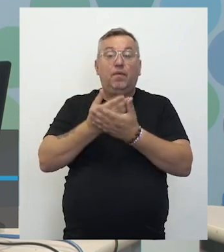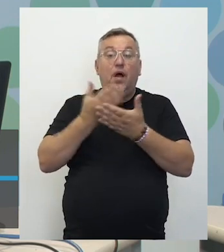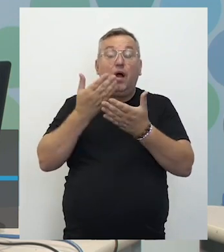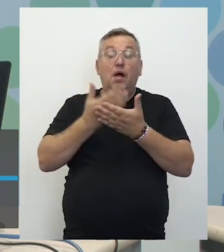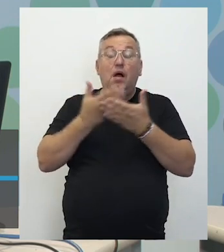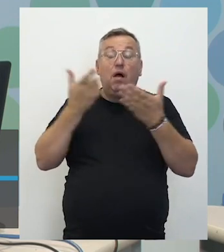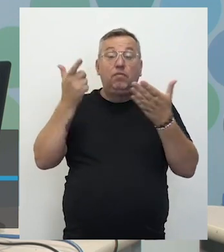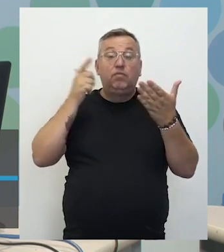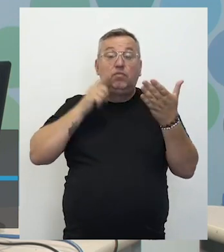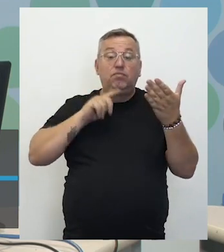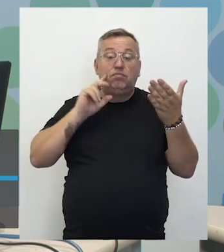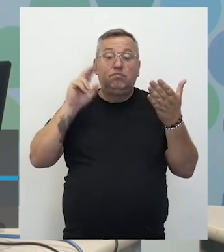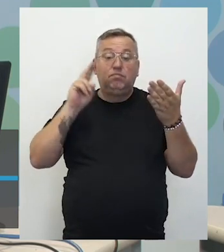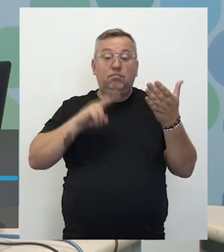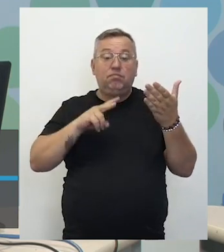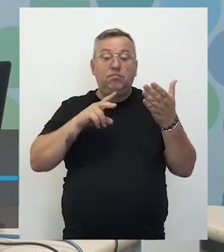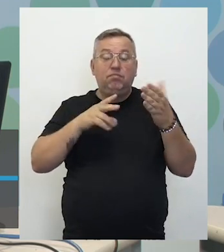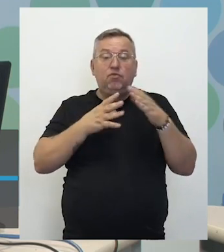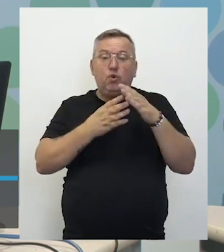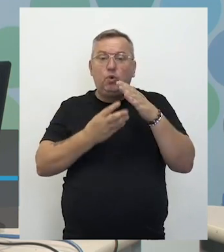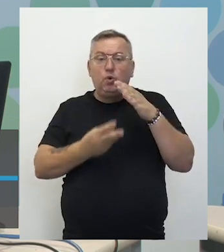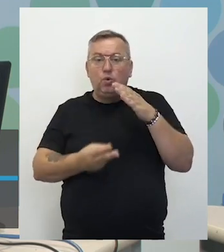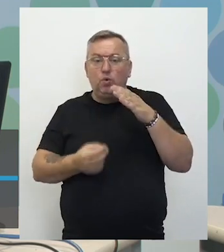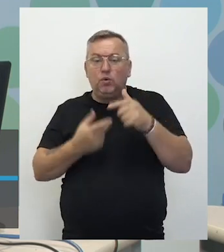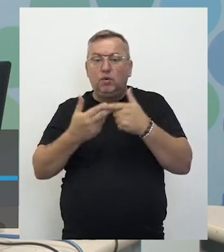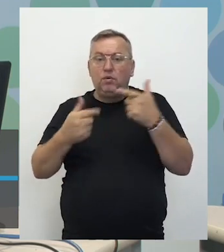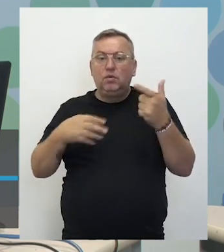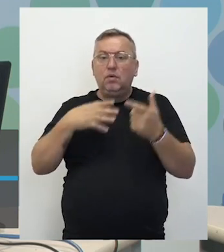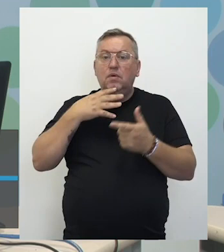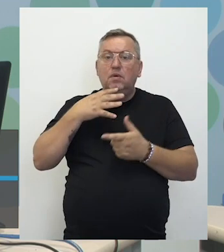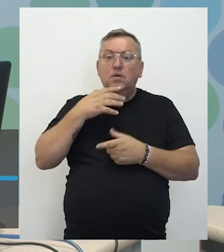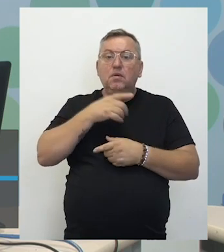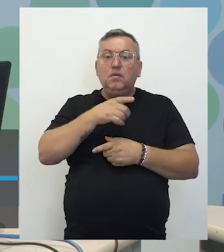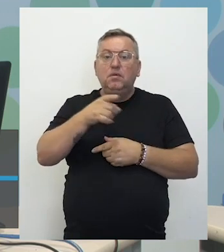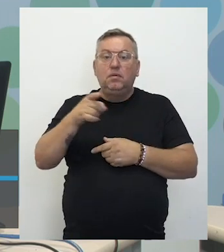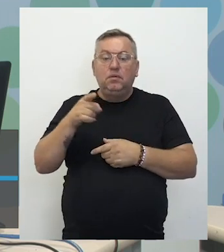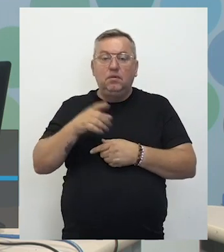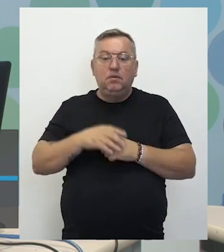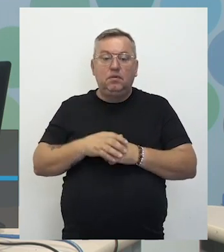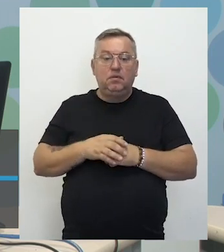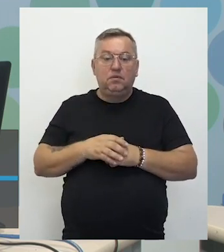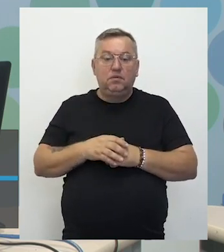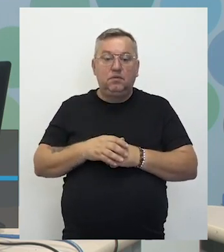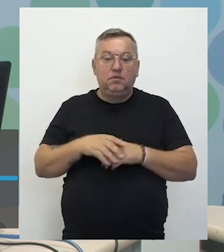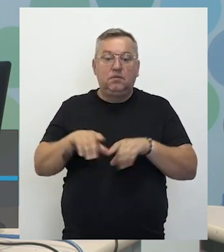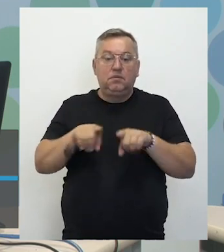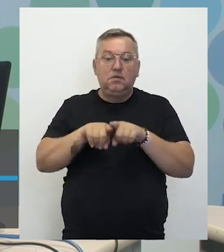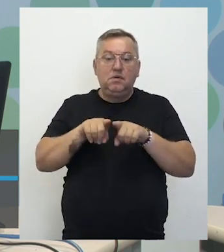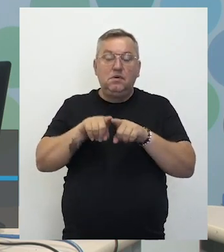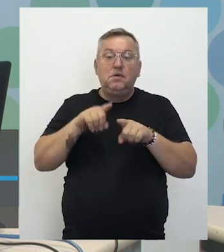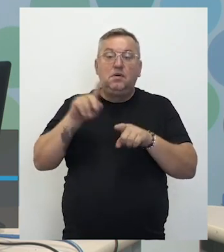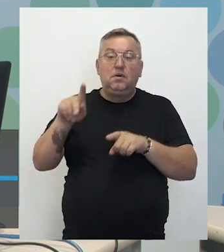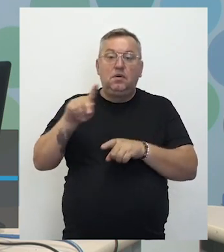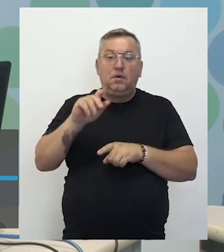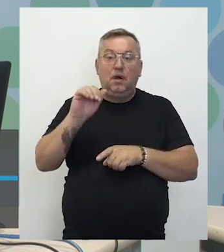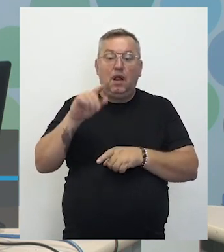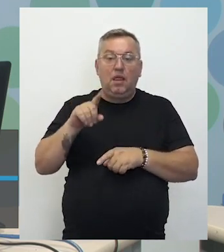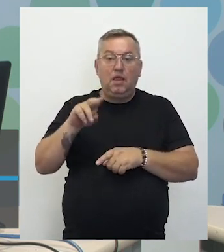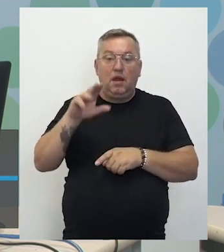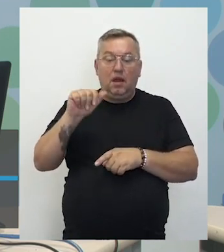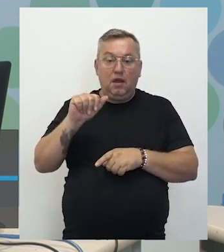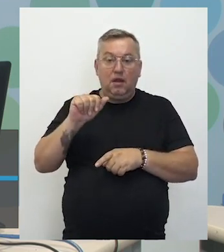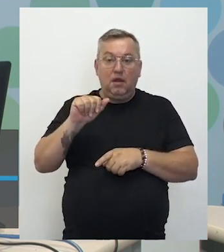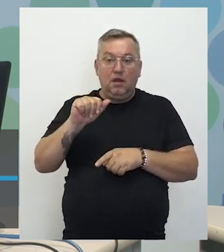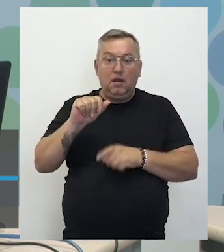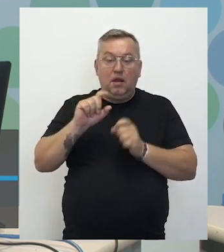já consegue filtrar, extrair os conhecimentos de vocês, estudantes, e aí a professora Andréia vai fazer a